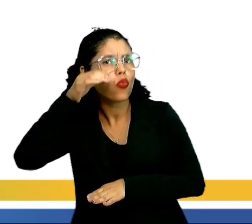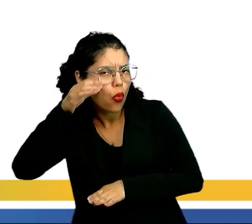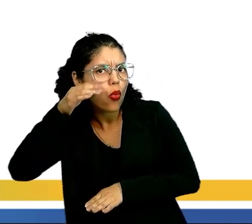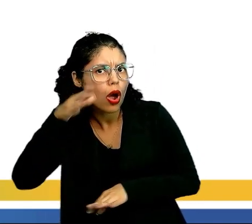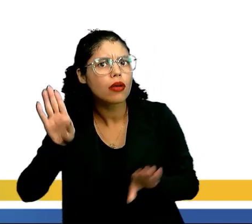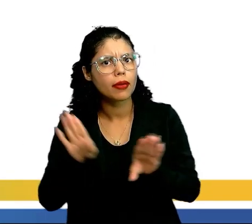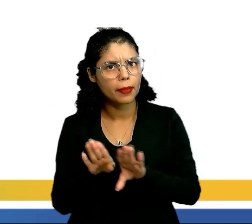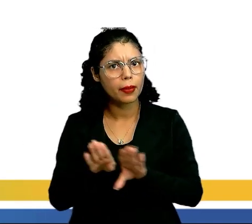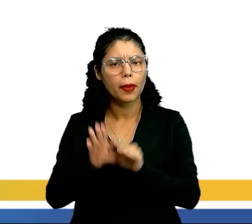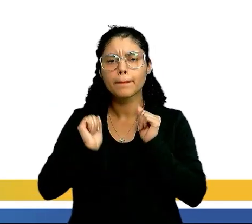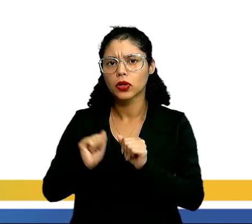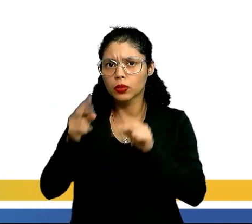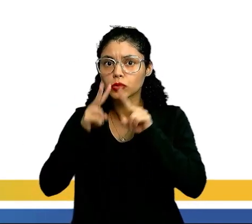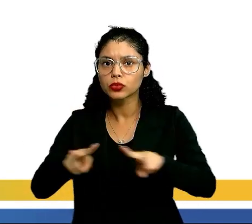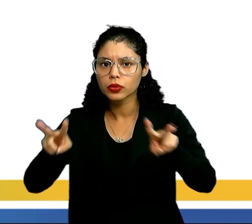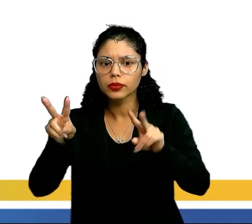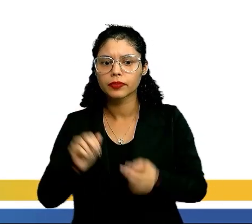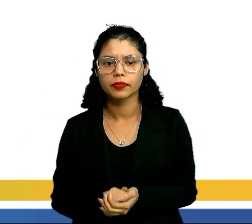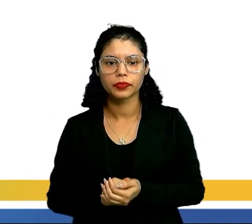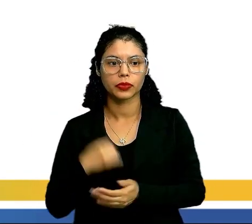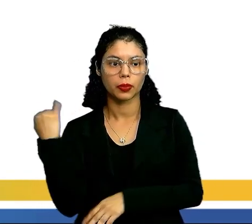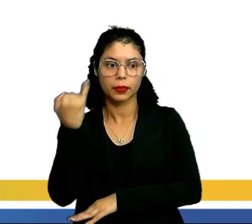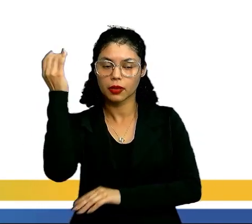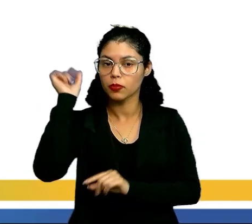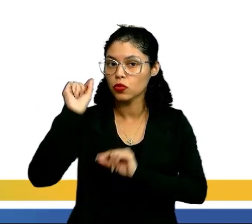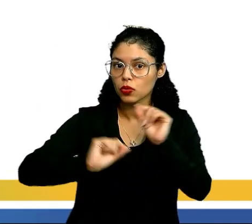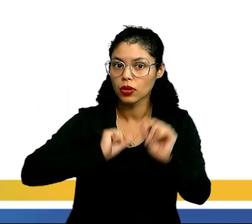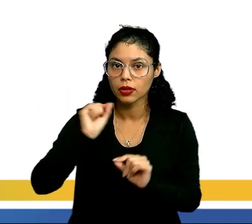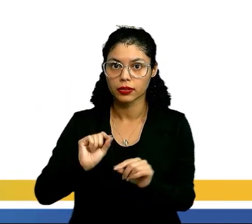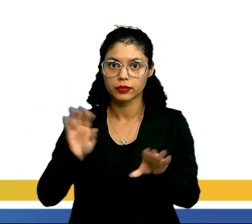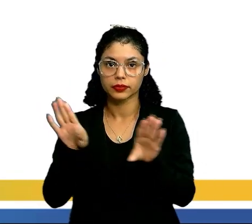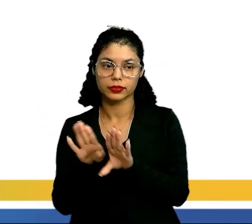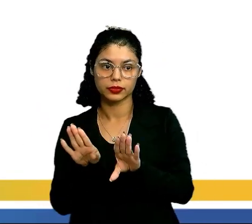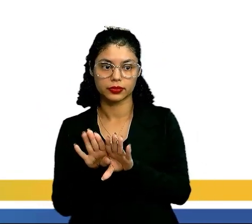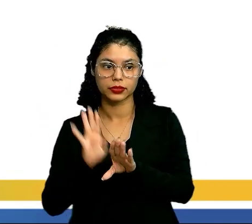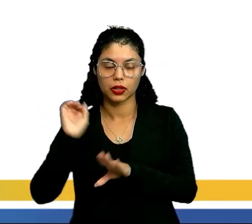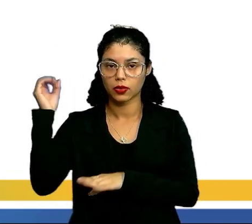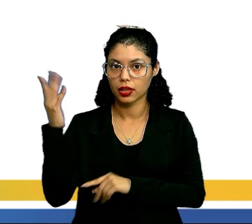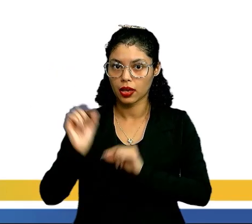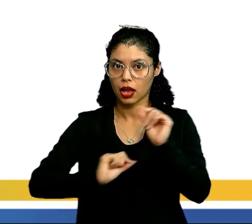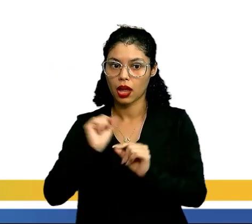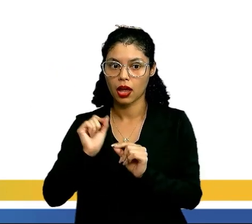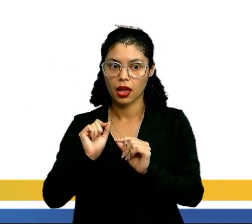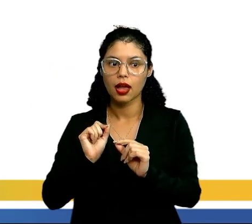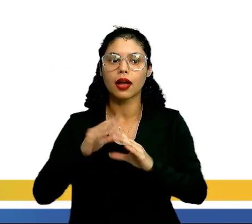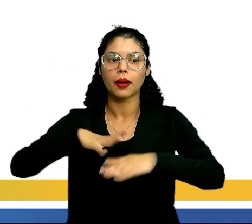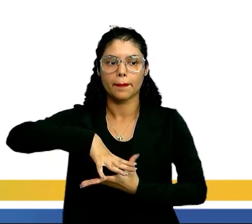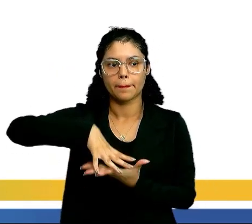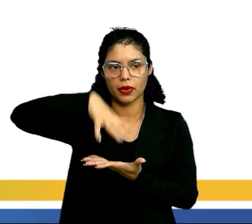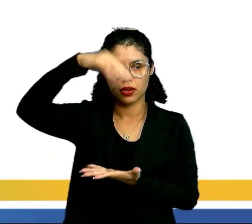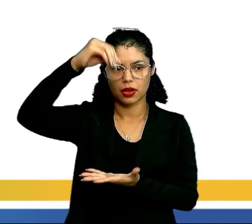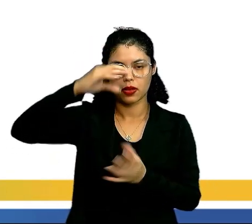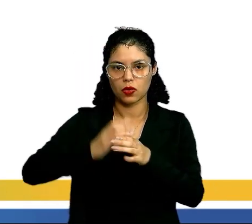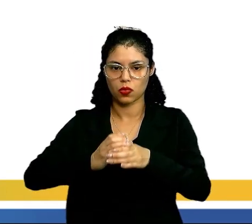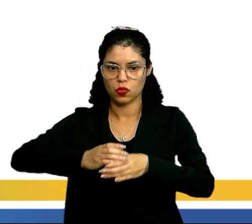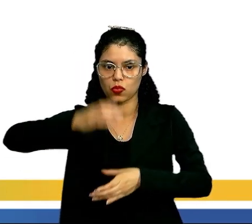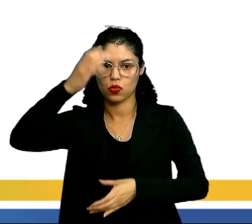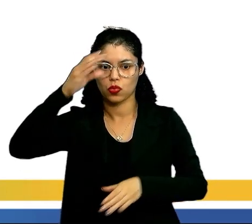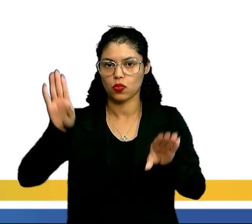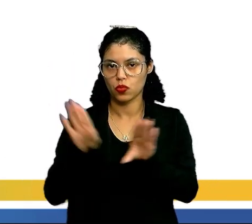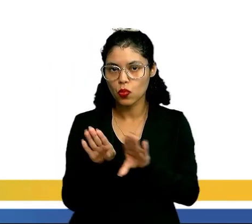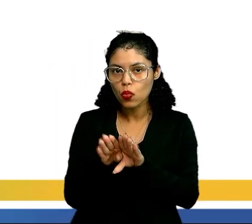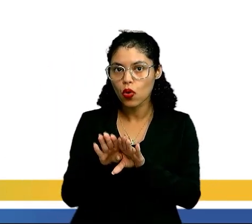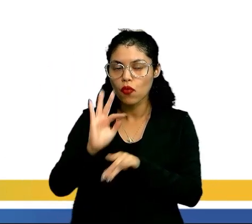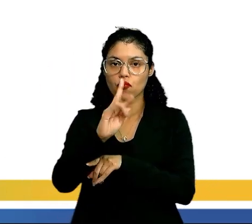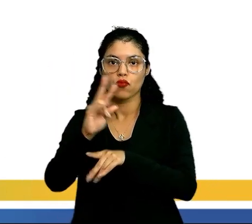curiosidade. Então, podemos ver aí, ó, princípios, tá? No caso aí das pirâmides e cilindros, nós temos as